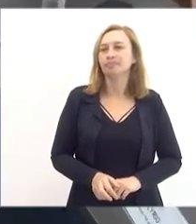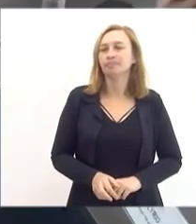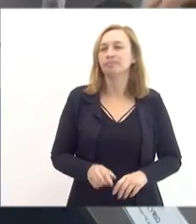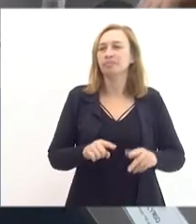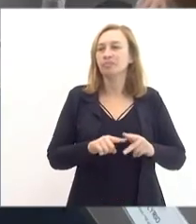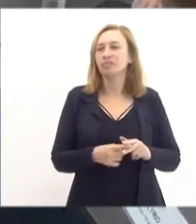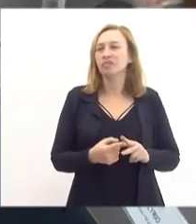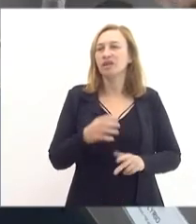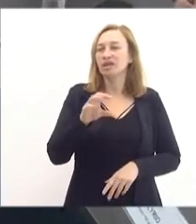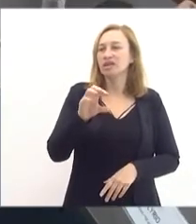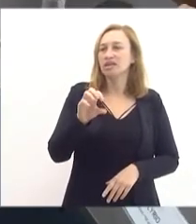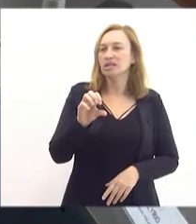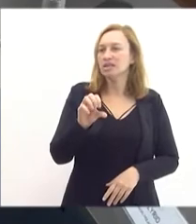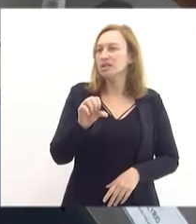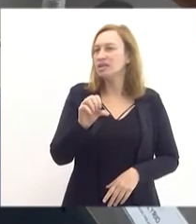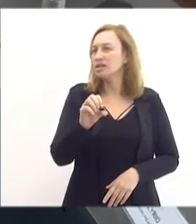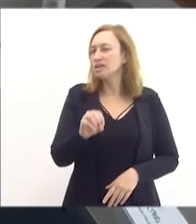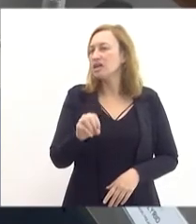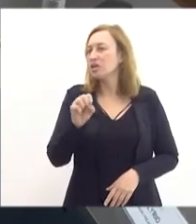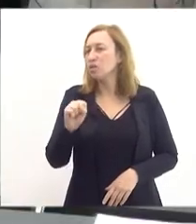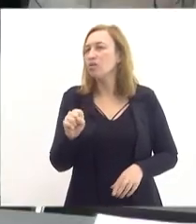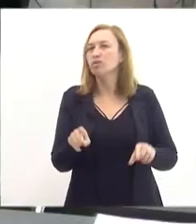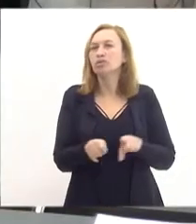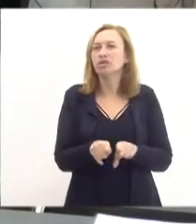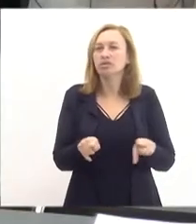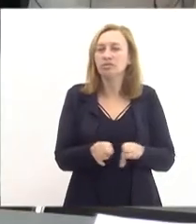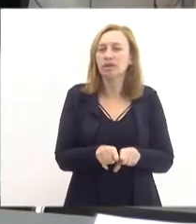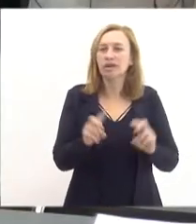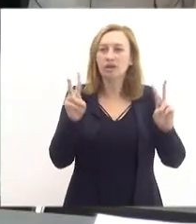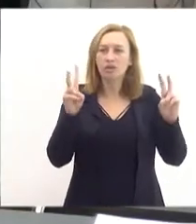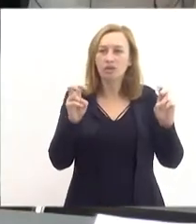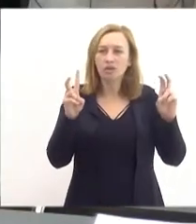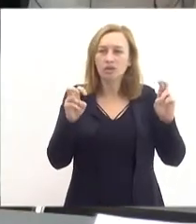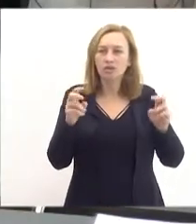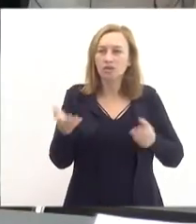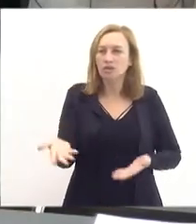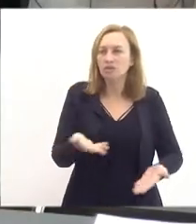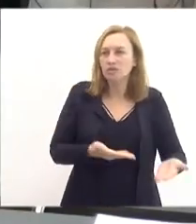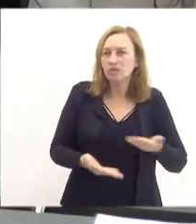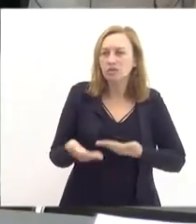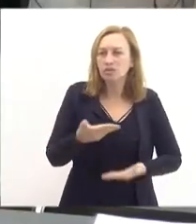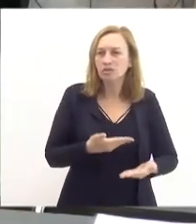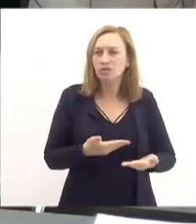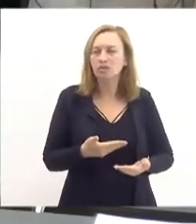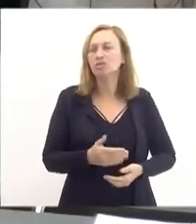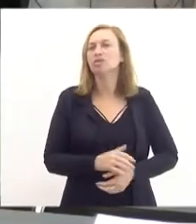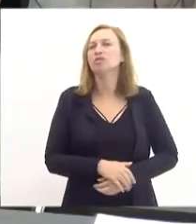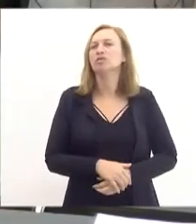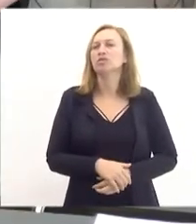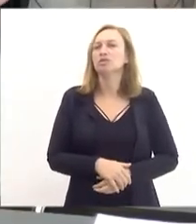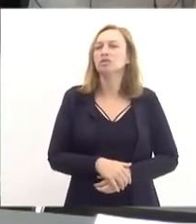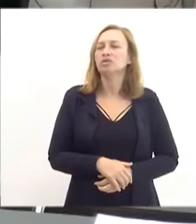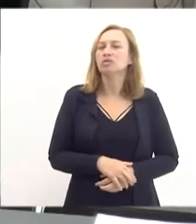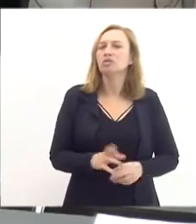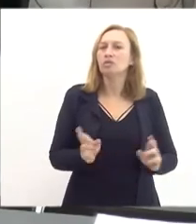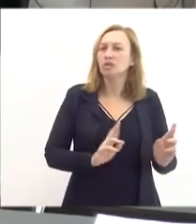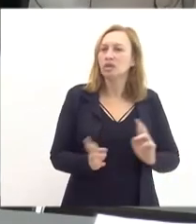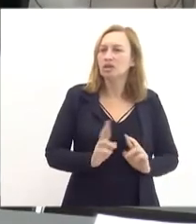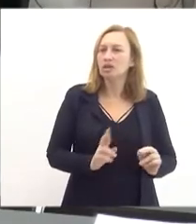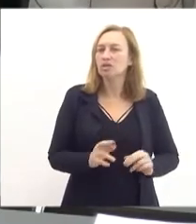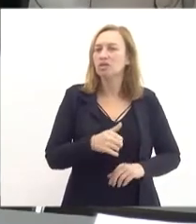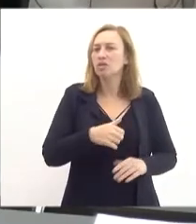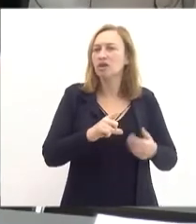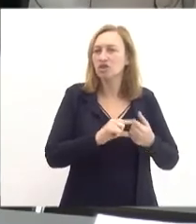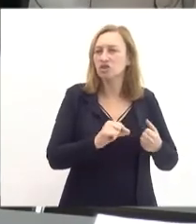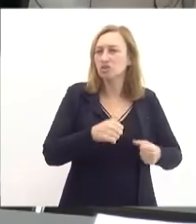08. A gente também... É a questão da parceria entre entes públicos, e aí a correlação disso com o artigo